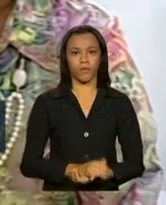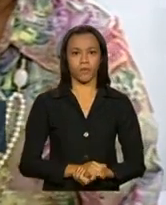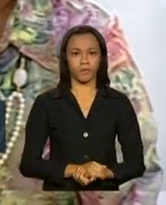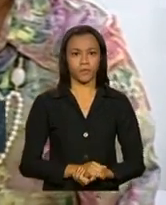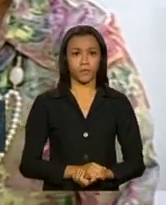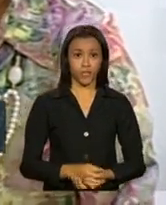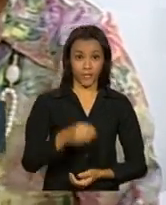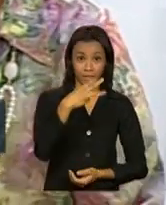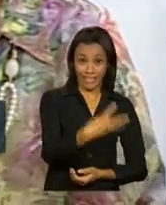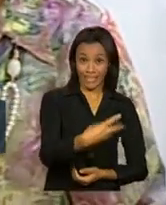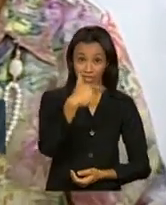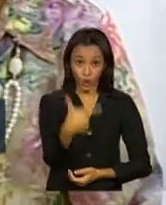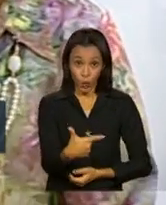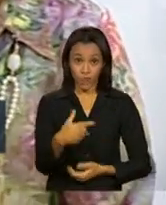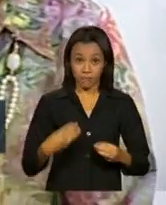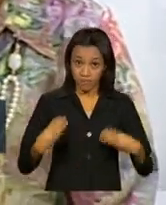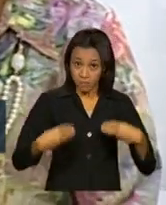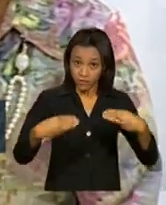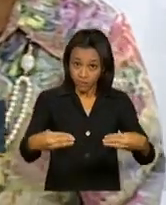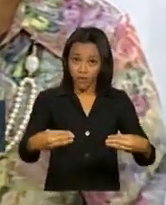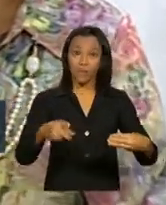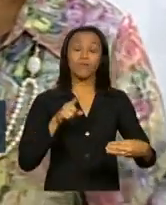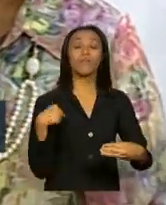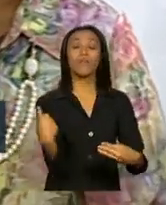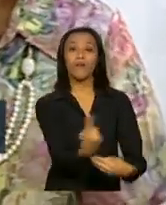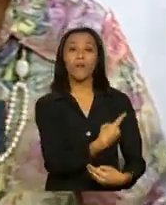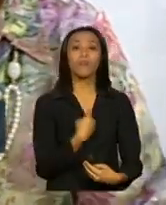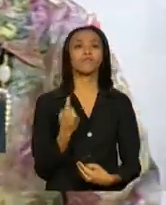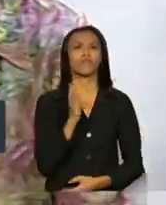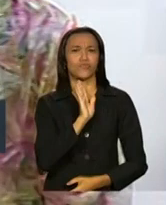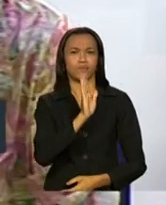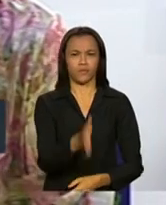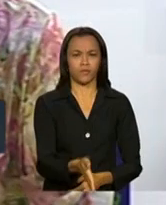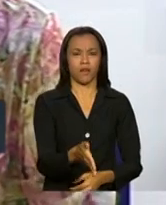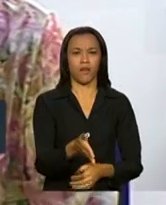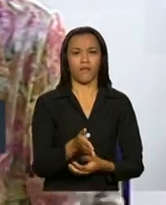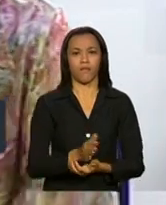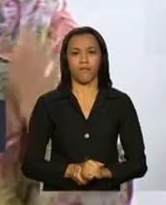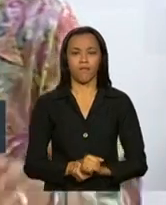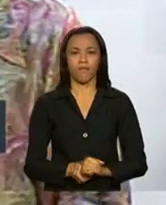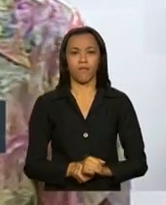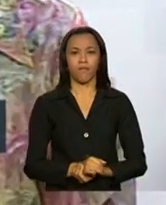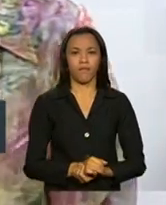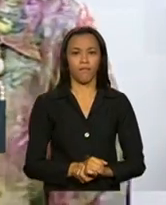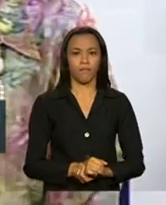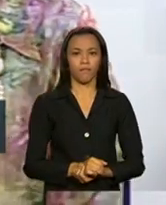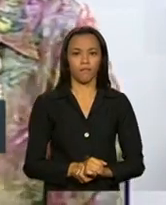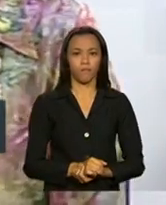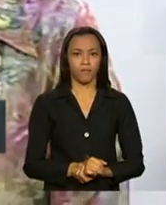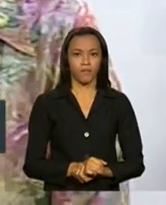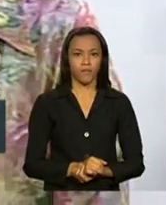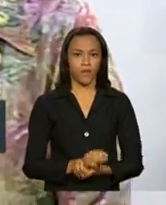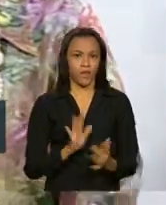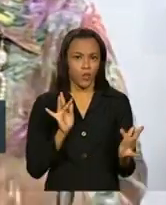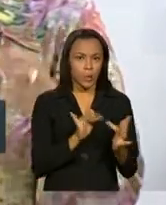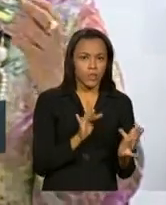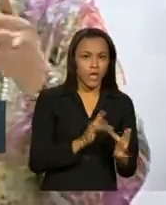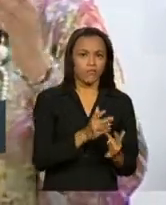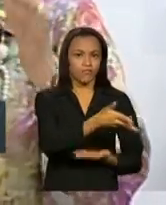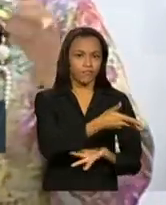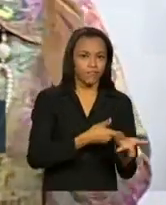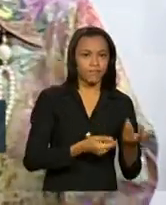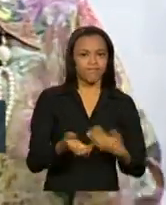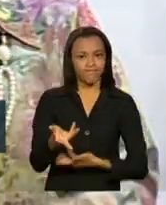32 Ministérios nós já eh transvers no